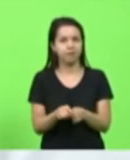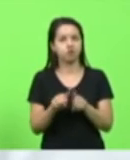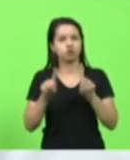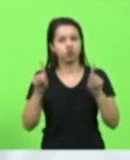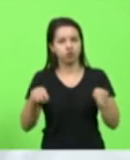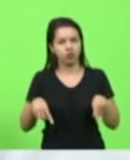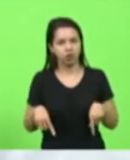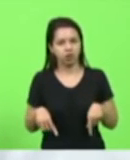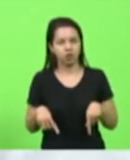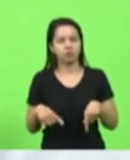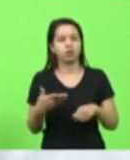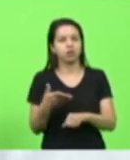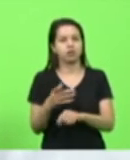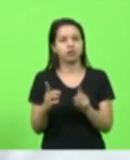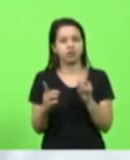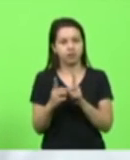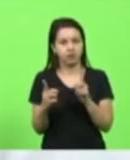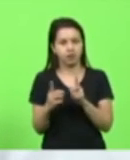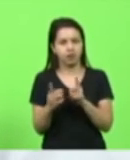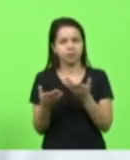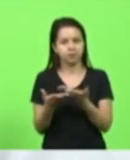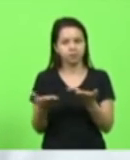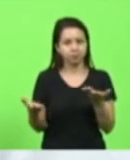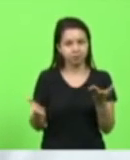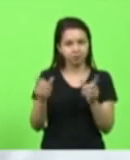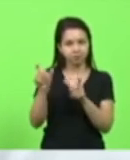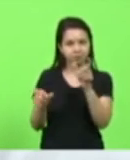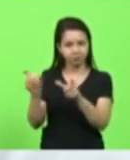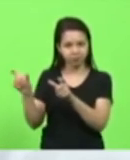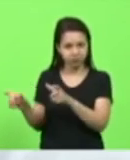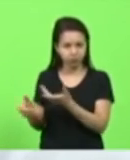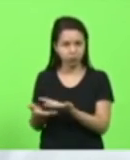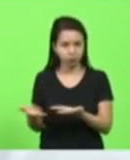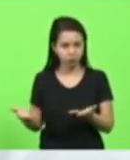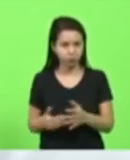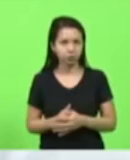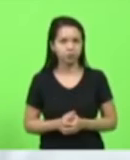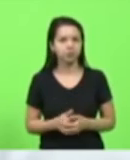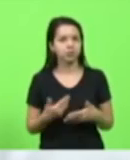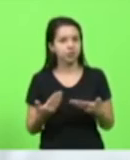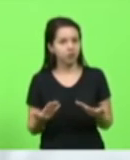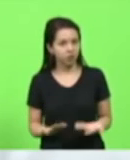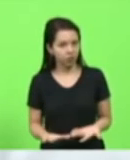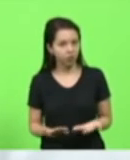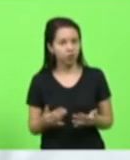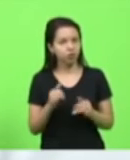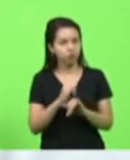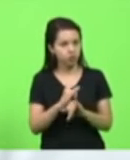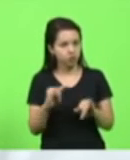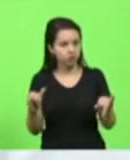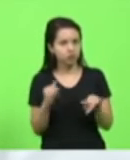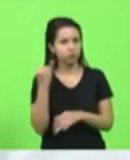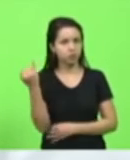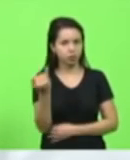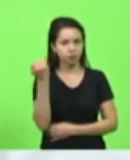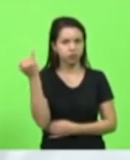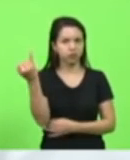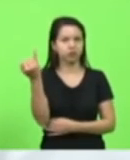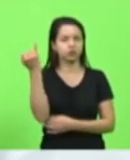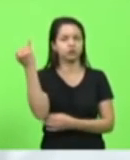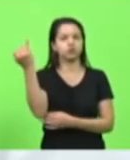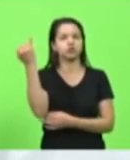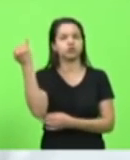funcionários que atendem essas pessoas. Então é uma notícia importante, né?